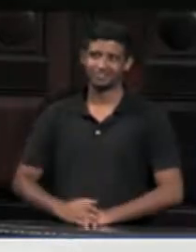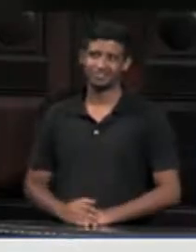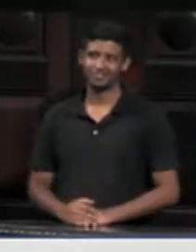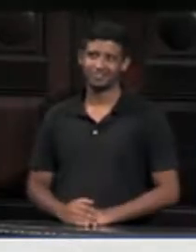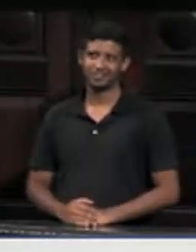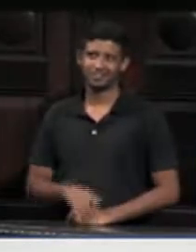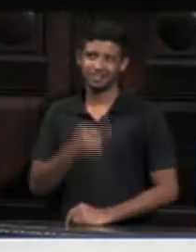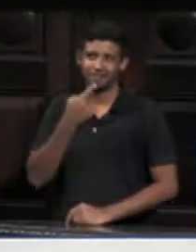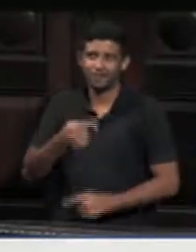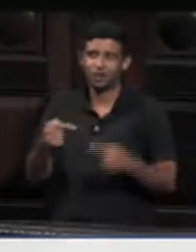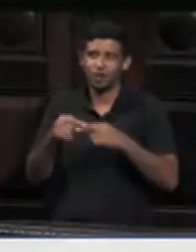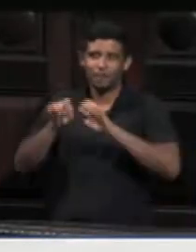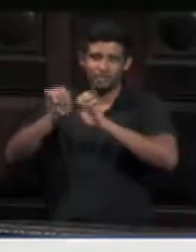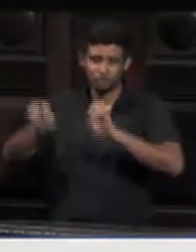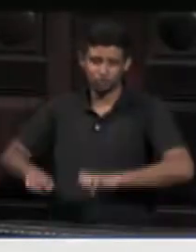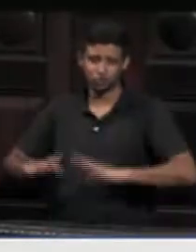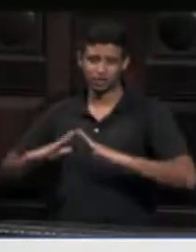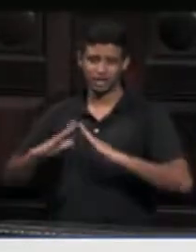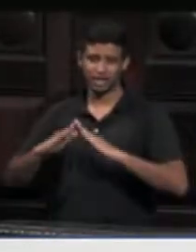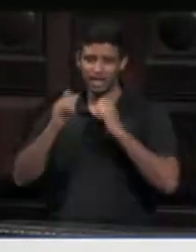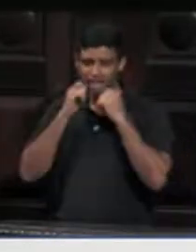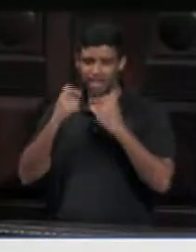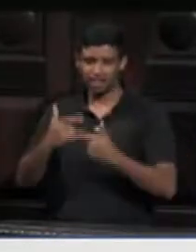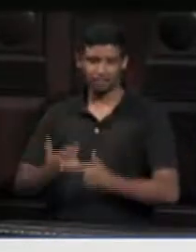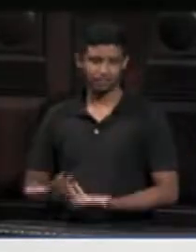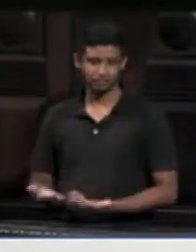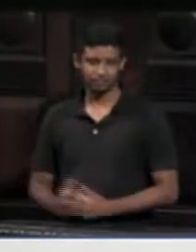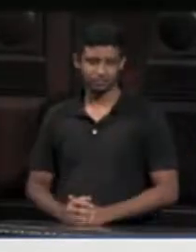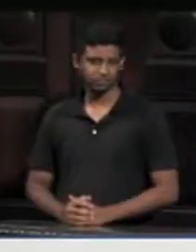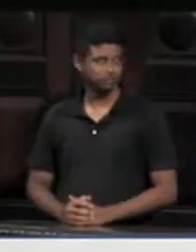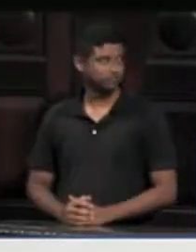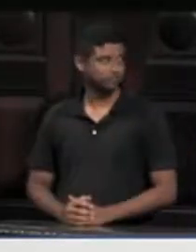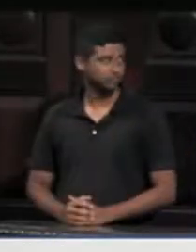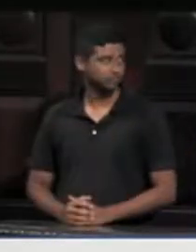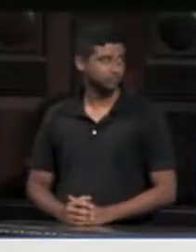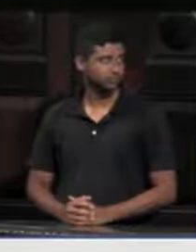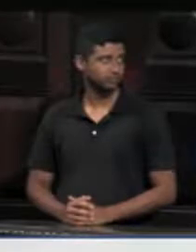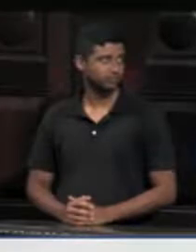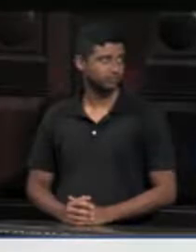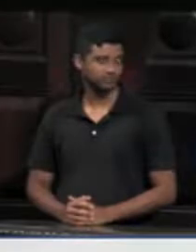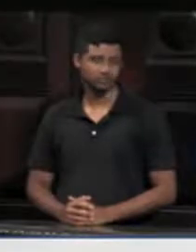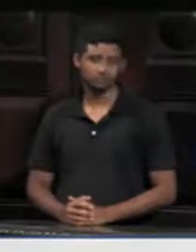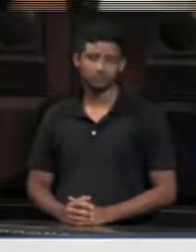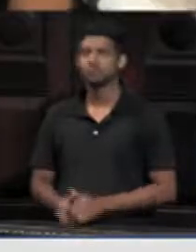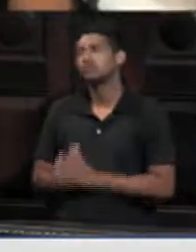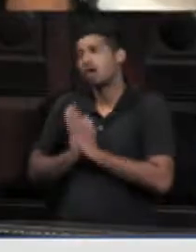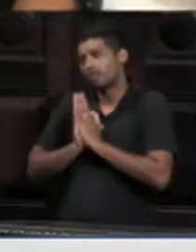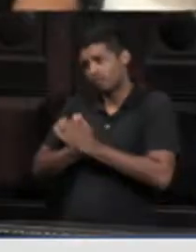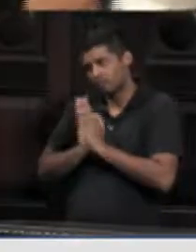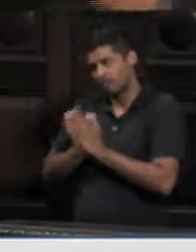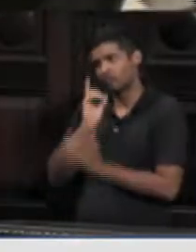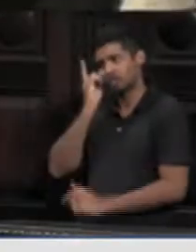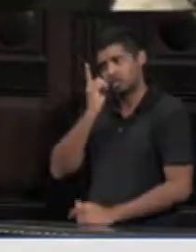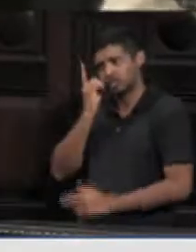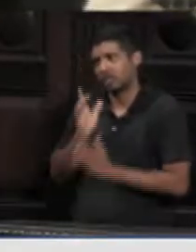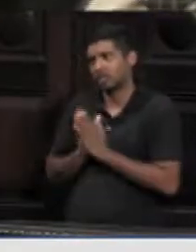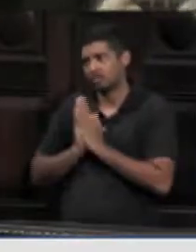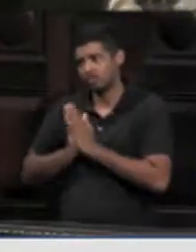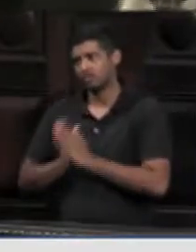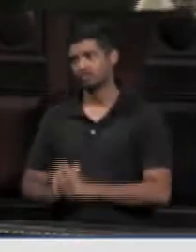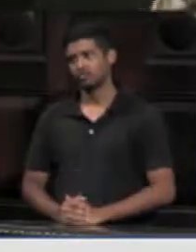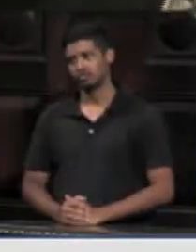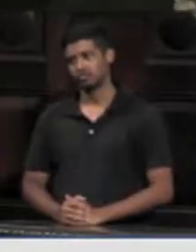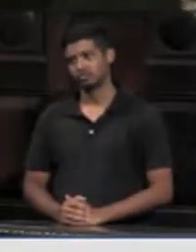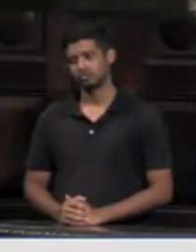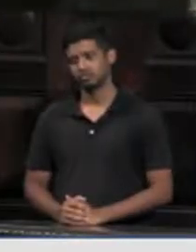Não, mas isso não acontece no Congresso Nacional. Não, mas aqui é assim. Mas por isso, olha só, isso não está agora. Por gentileza, por favor. Presidente. Deixa eu fazer a